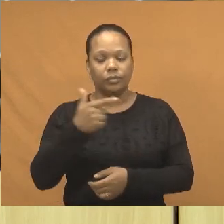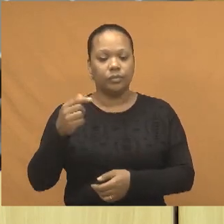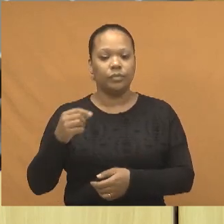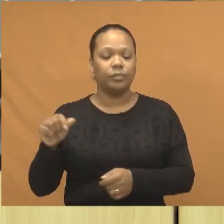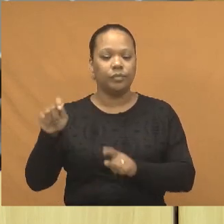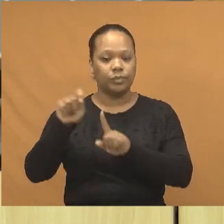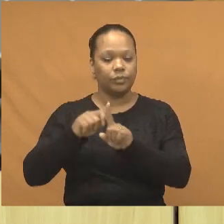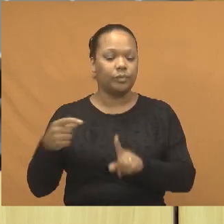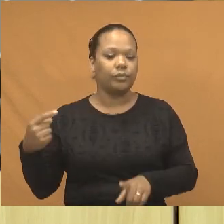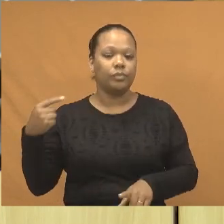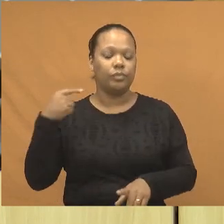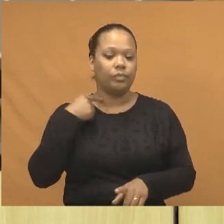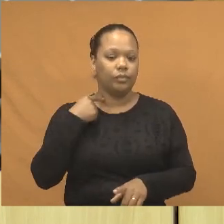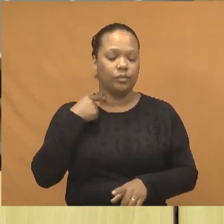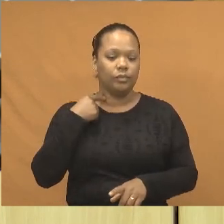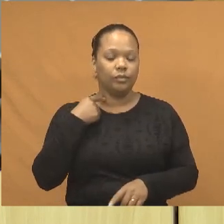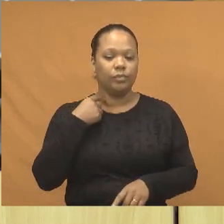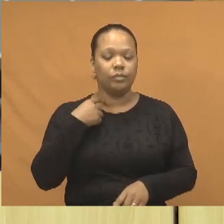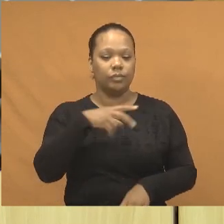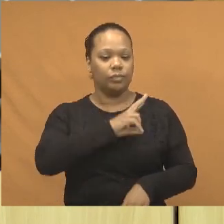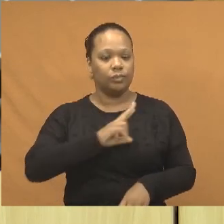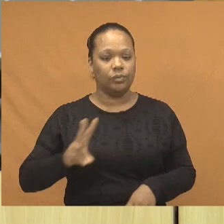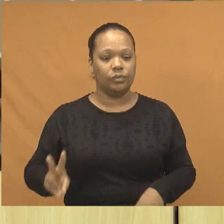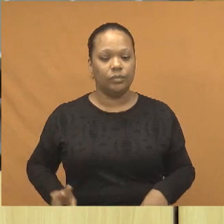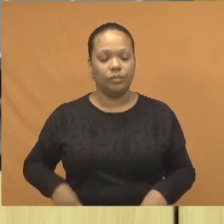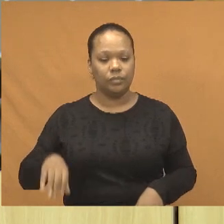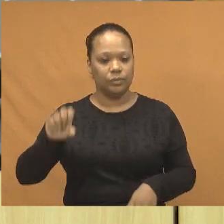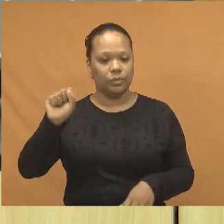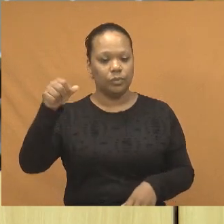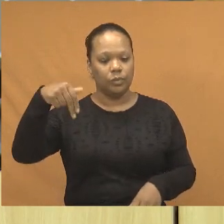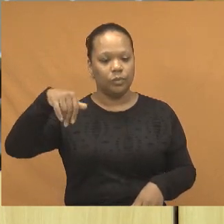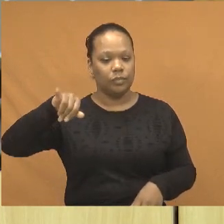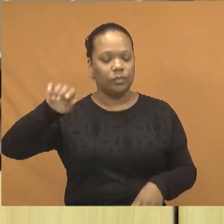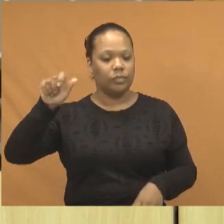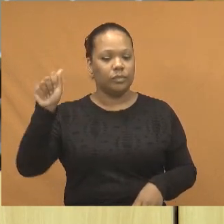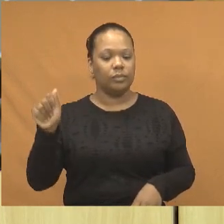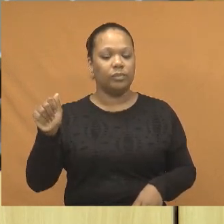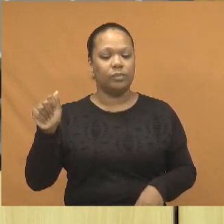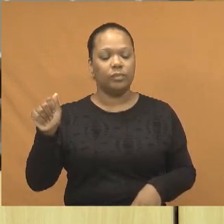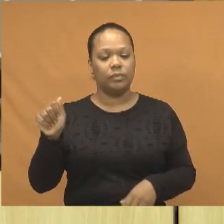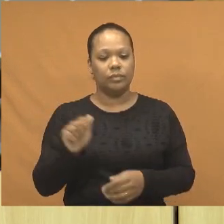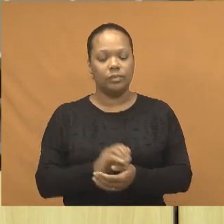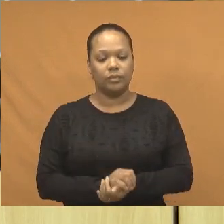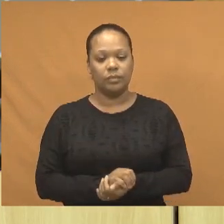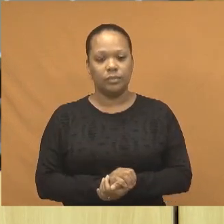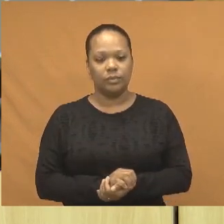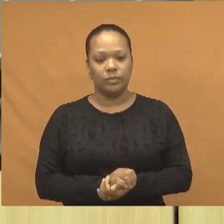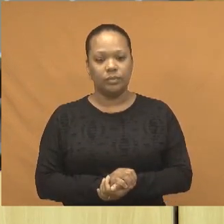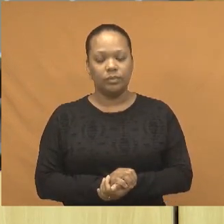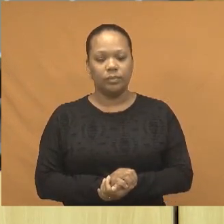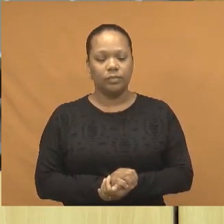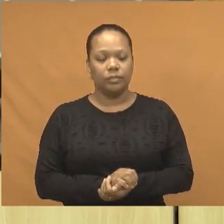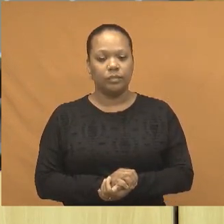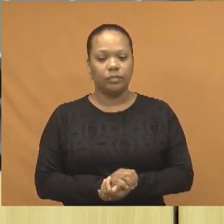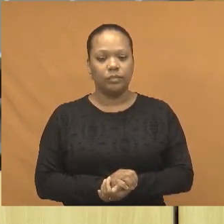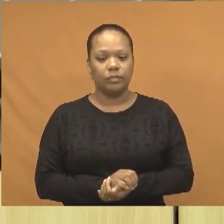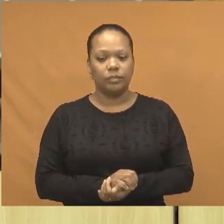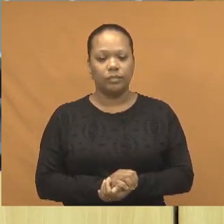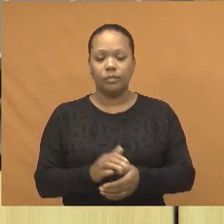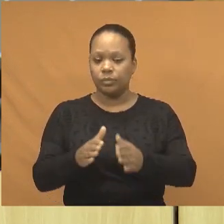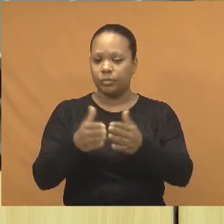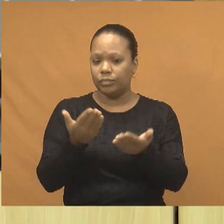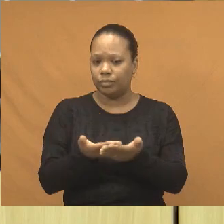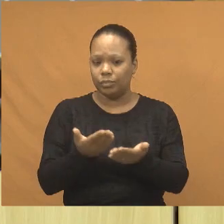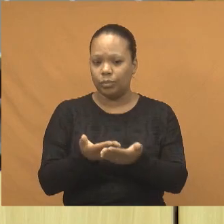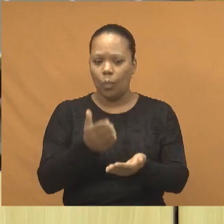maio. Autoria vereadora Sônia Patas da Amizade. Senhor presidente, não temos mais